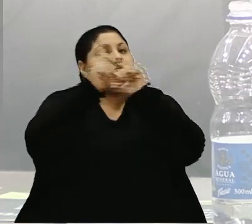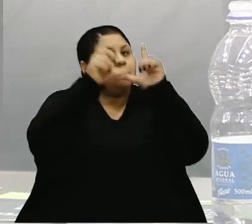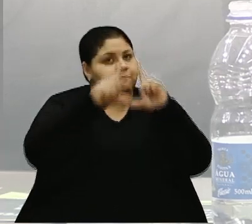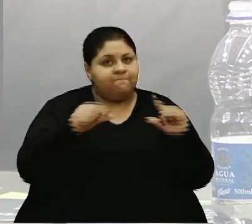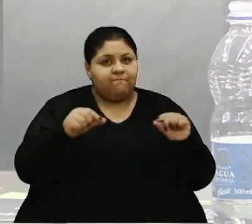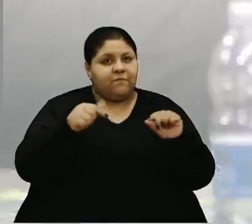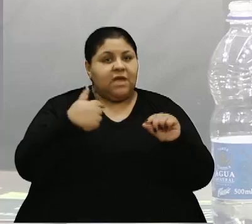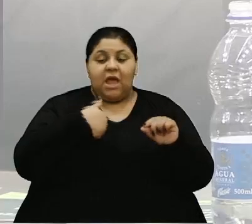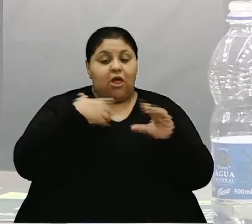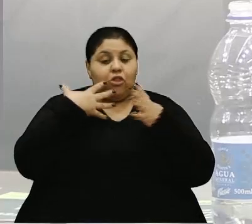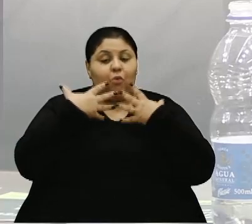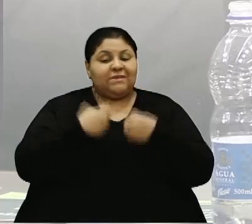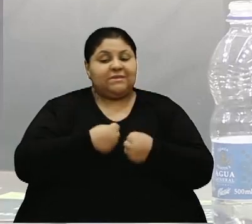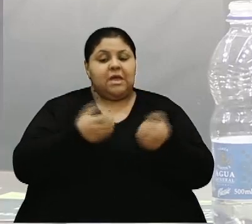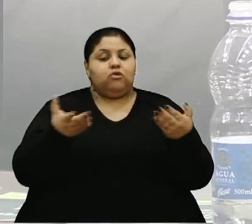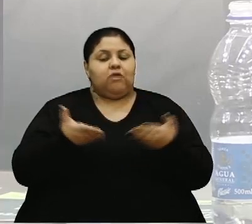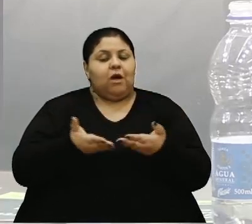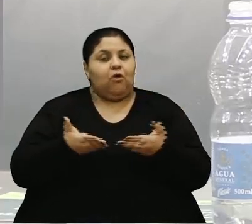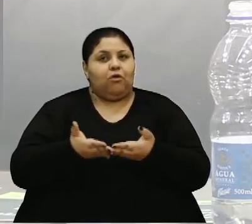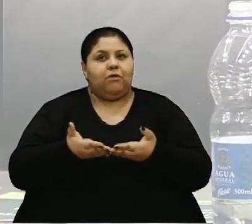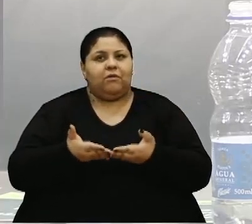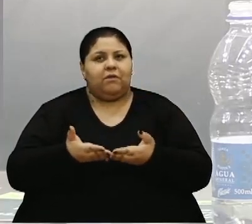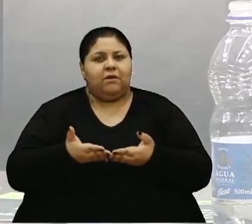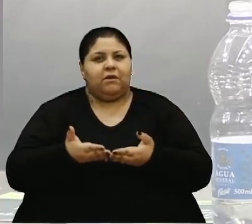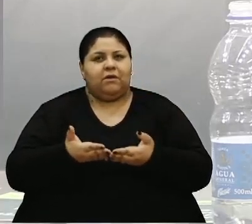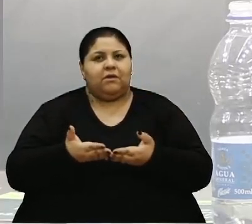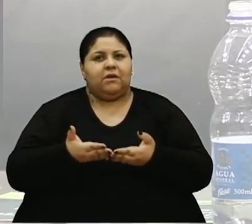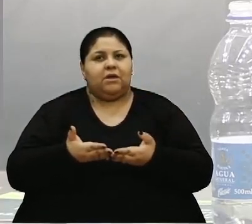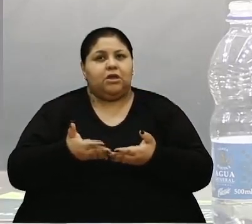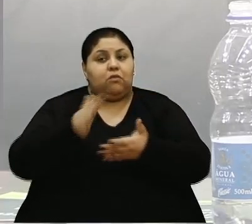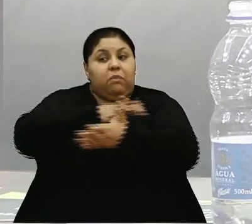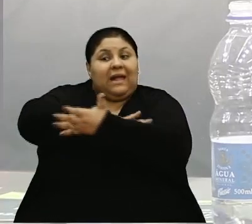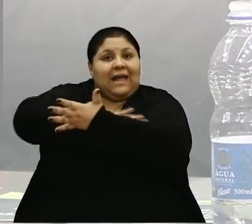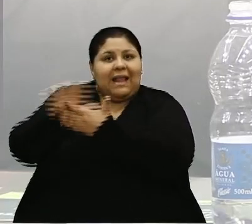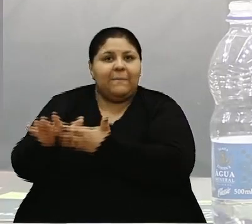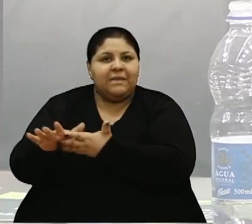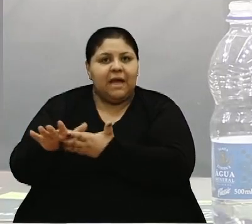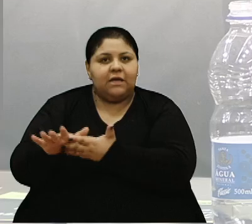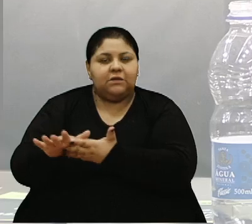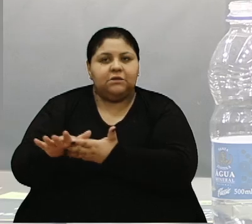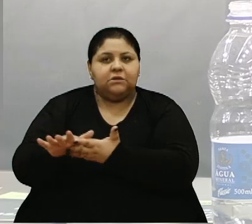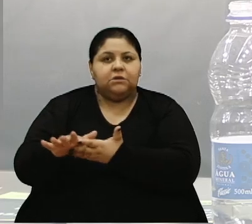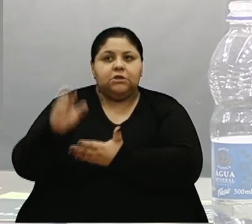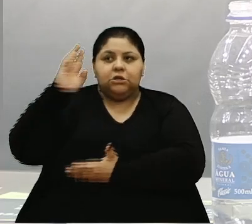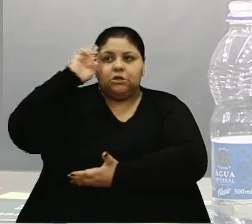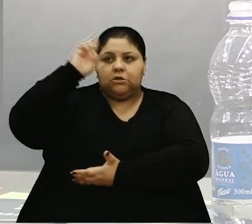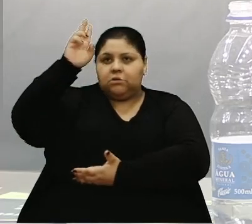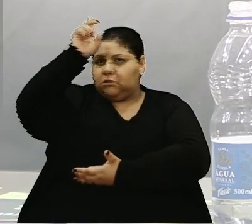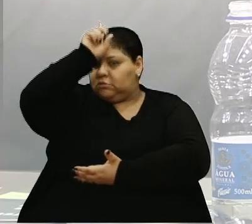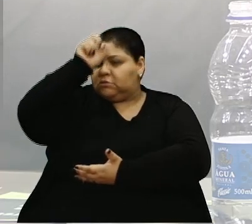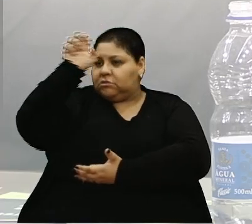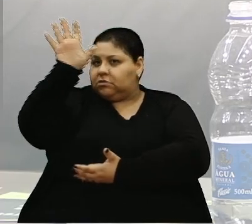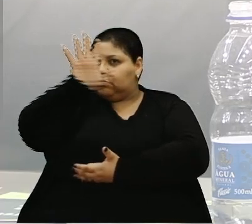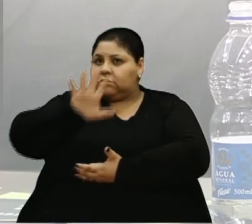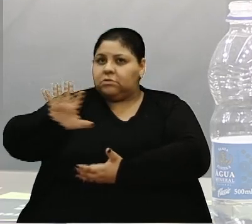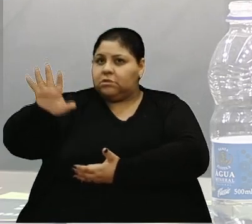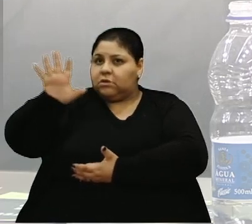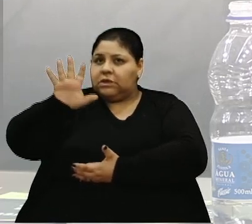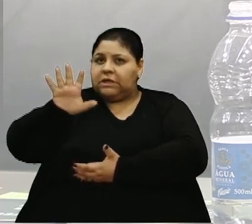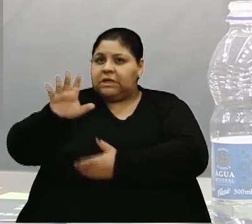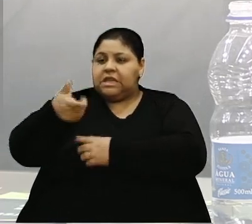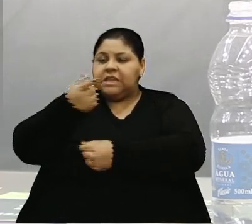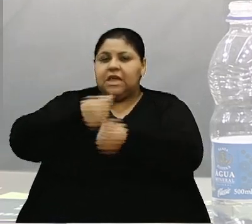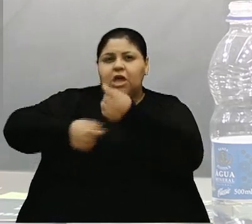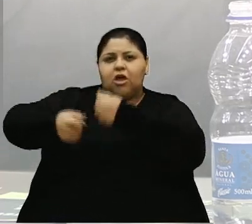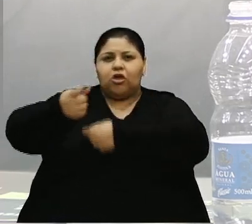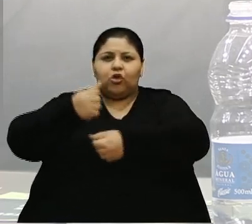não admito que agora, em cima de uma calamidade, a direção do Hospital Geral barganhe em